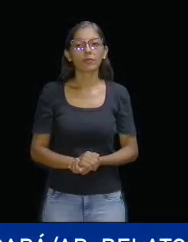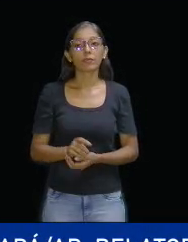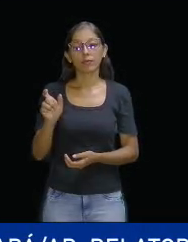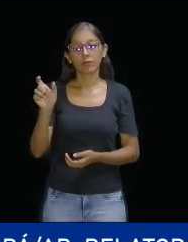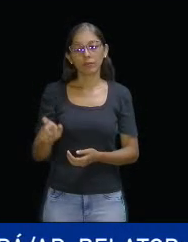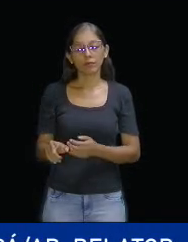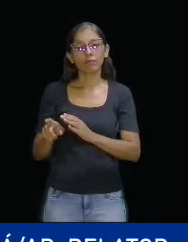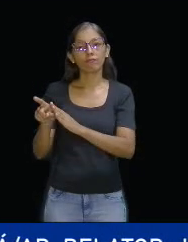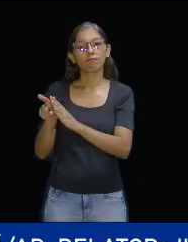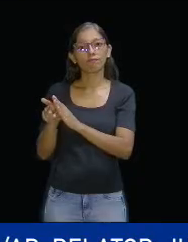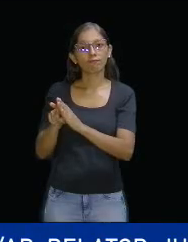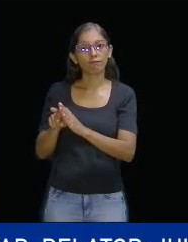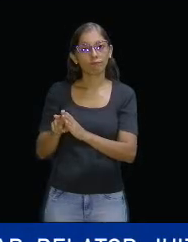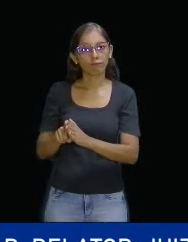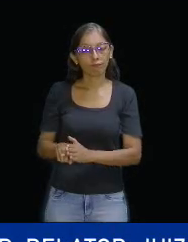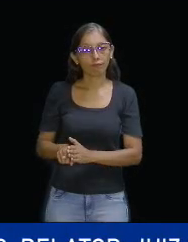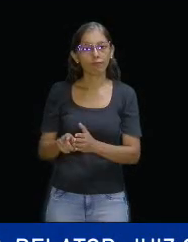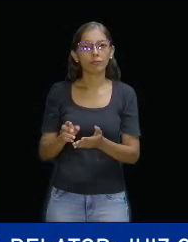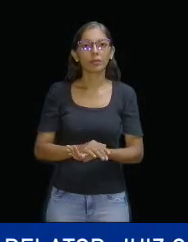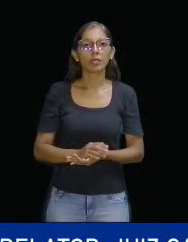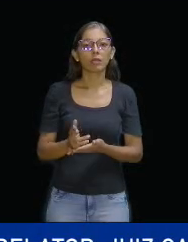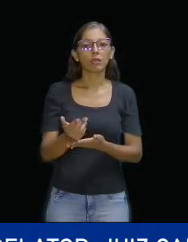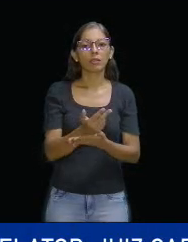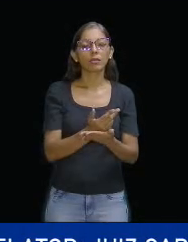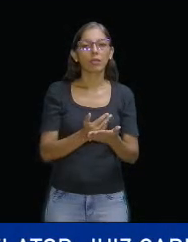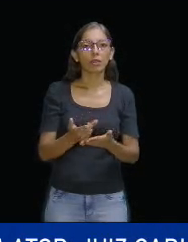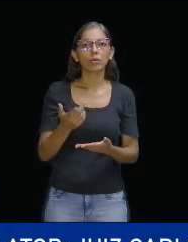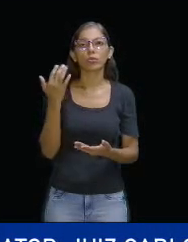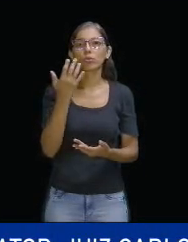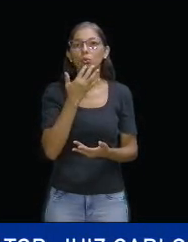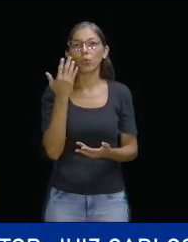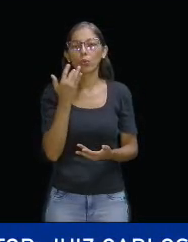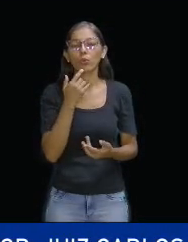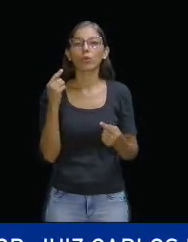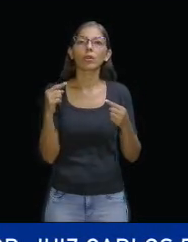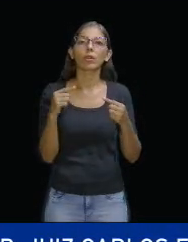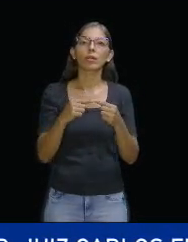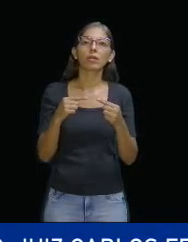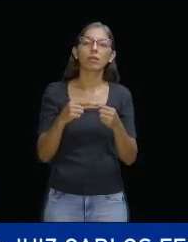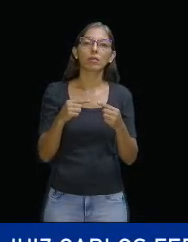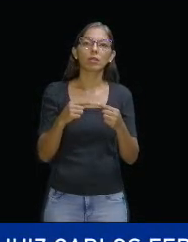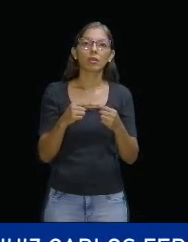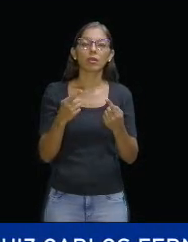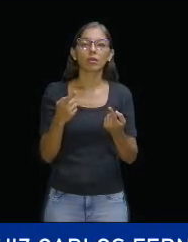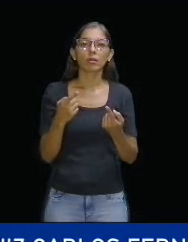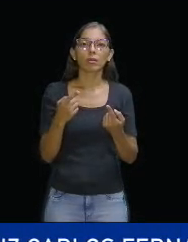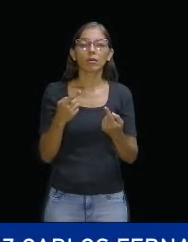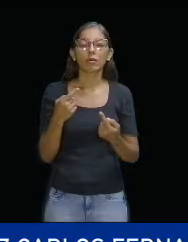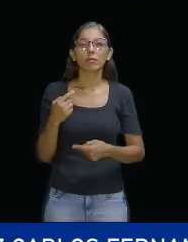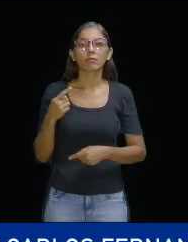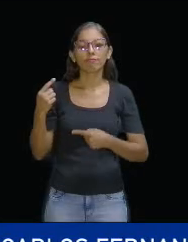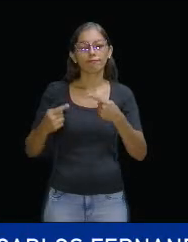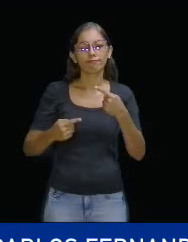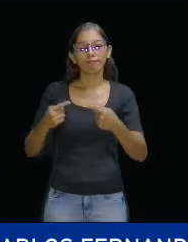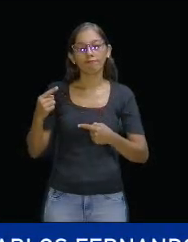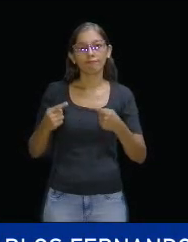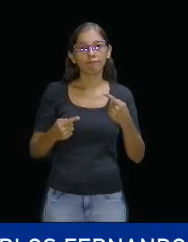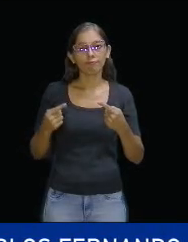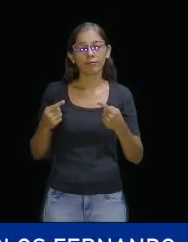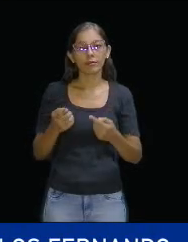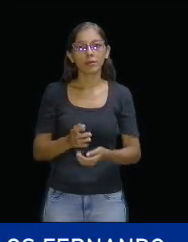600077-24/24. Continuação de julgamento. Origem de Macapá, relator, juiz Carlos Fernandes. Política em obras